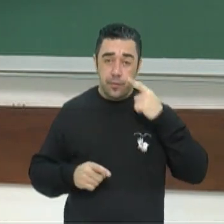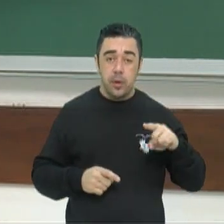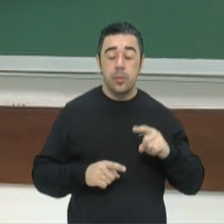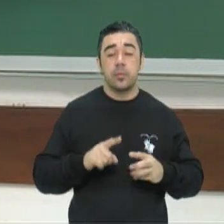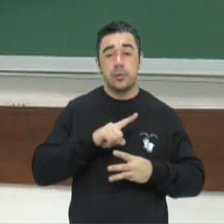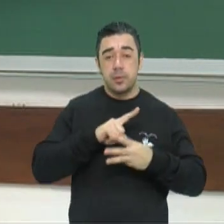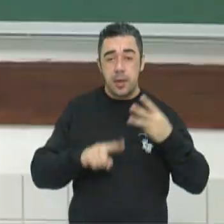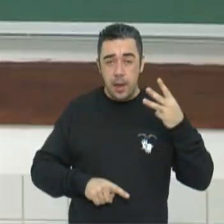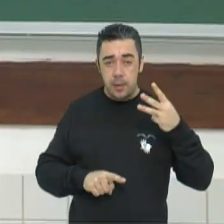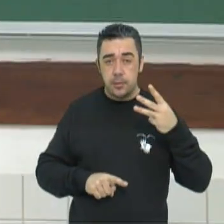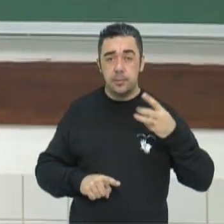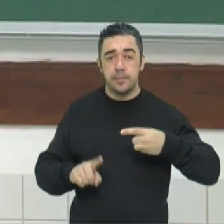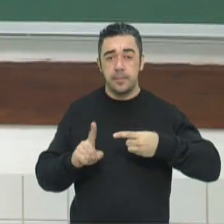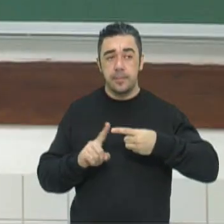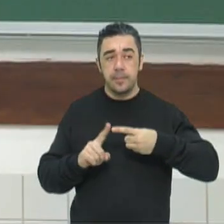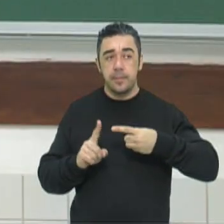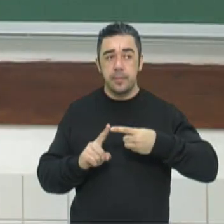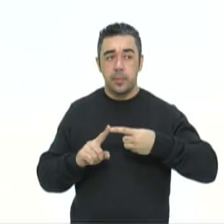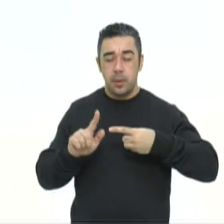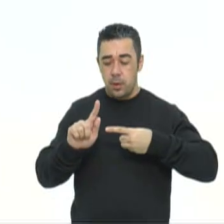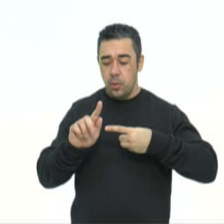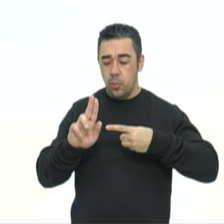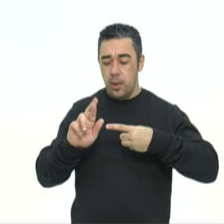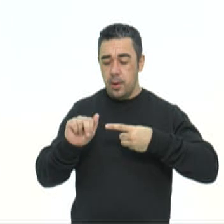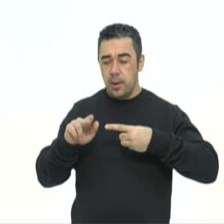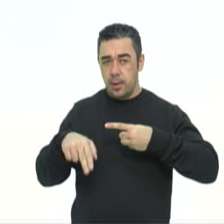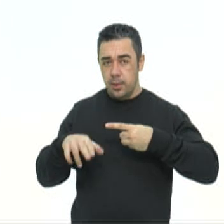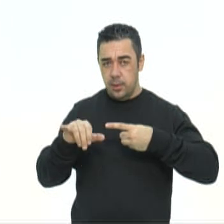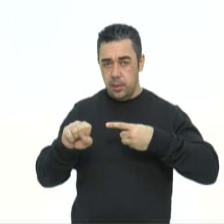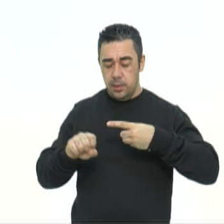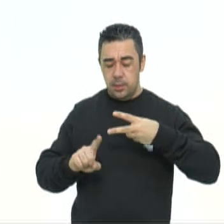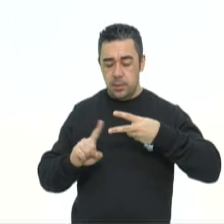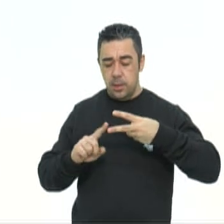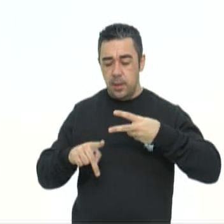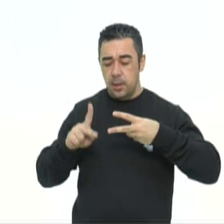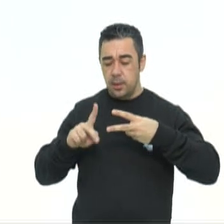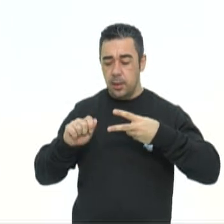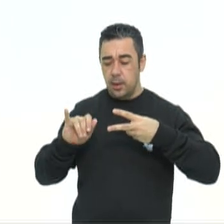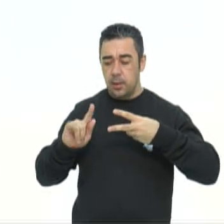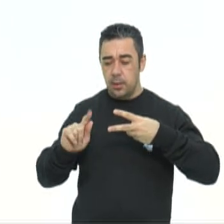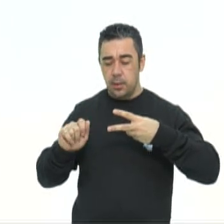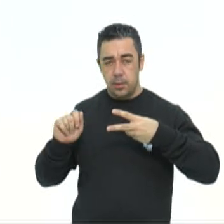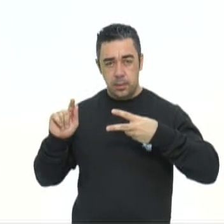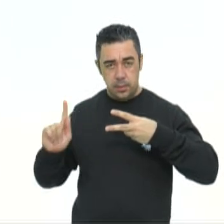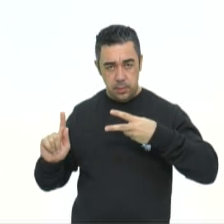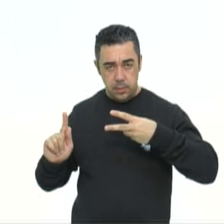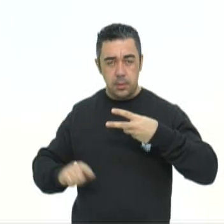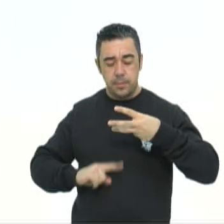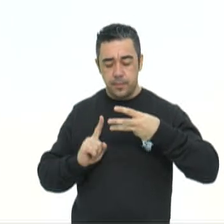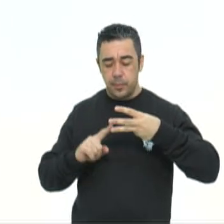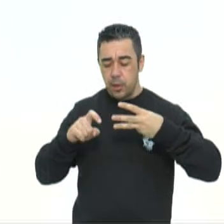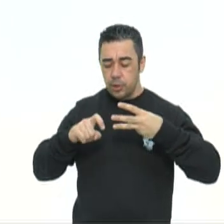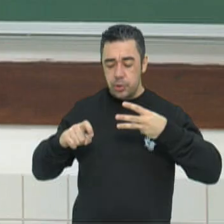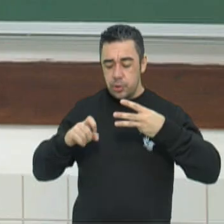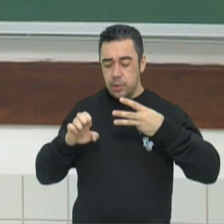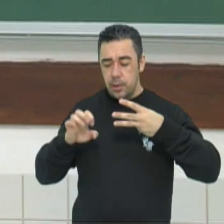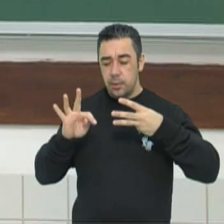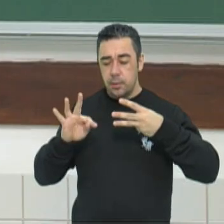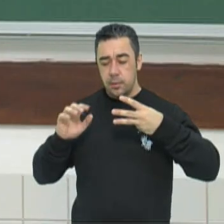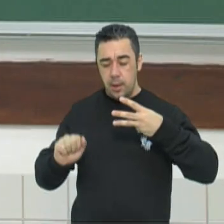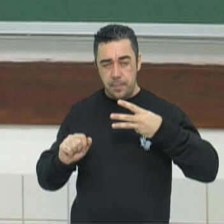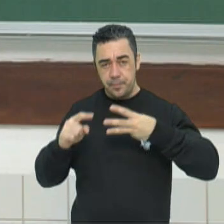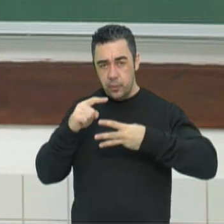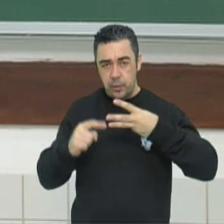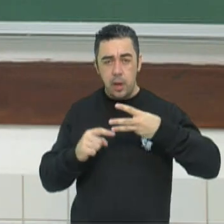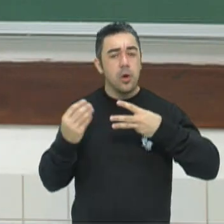sobre quem? Sobre os Guaranis, os Caigangues e Xetá, destacando como eles viviam, alguns elementos da